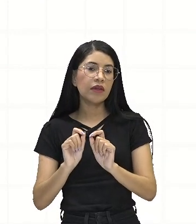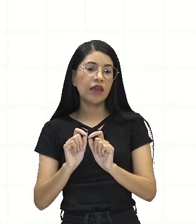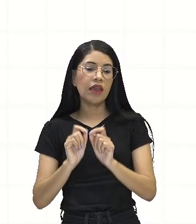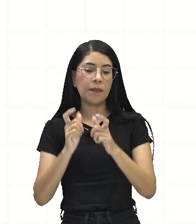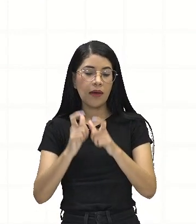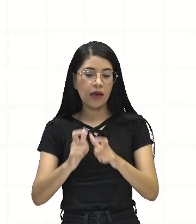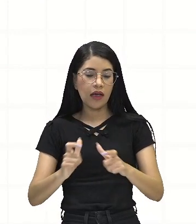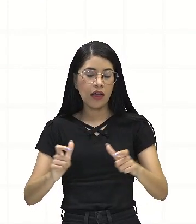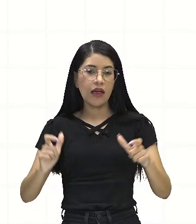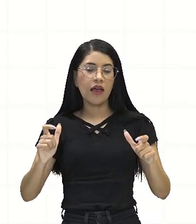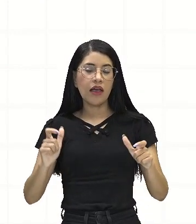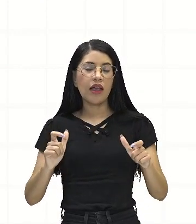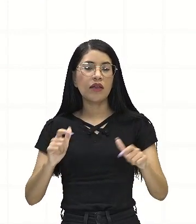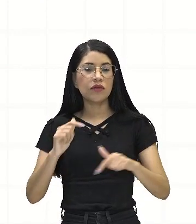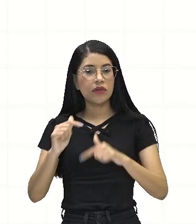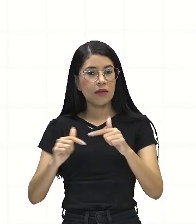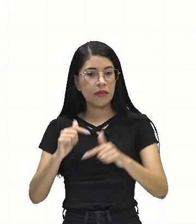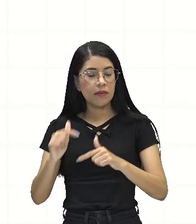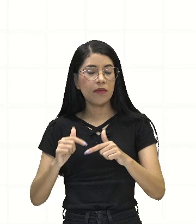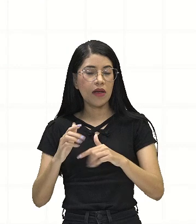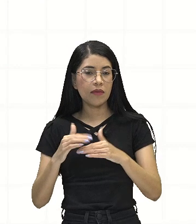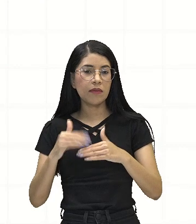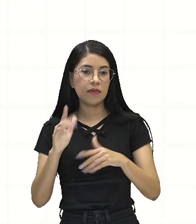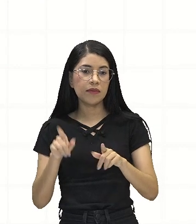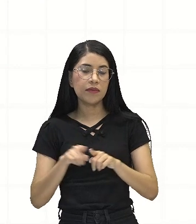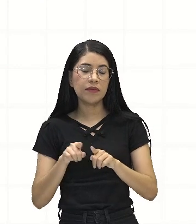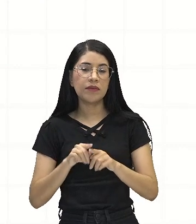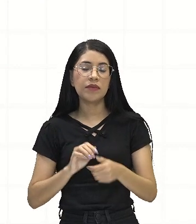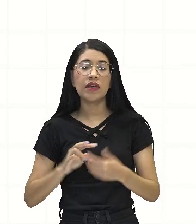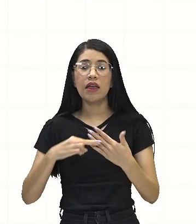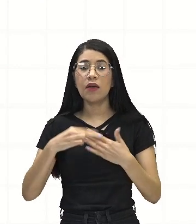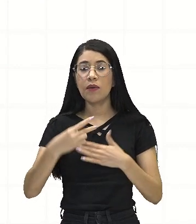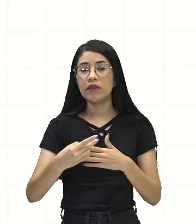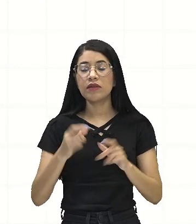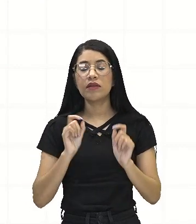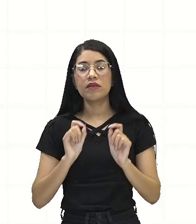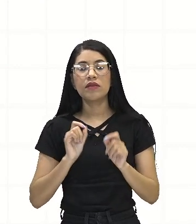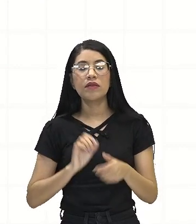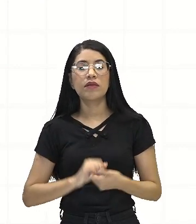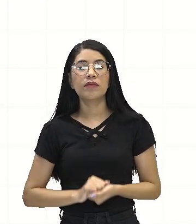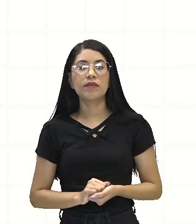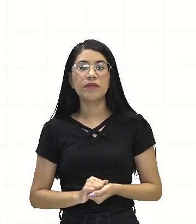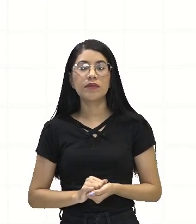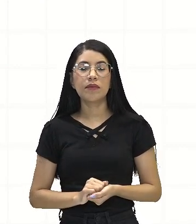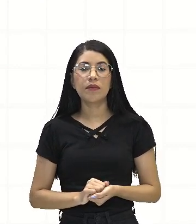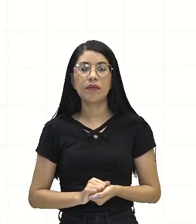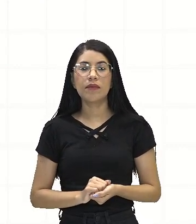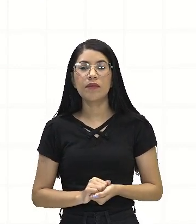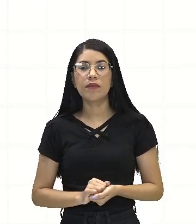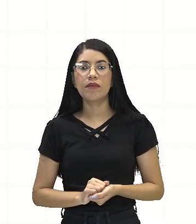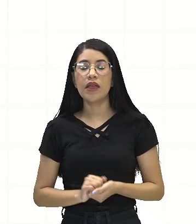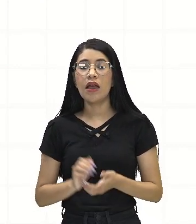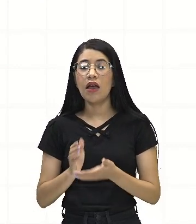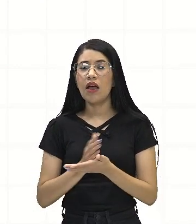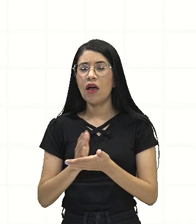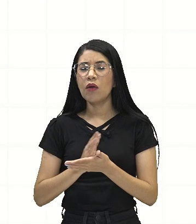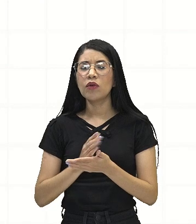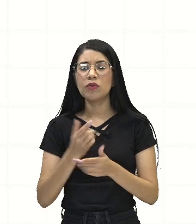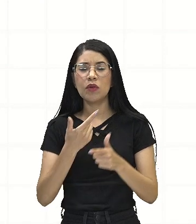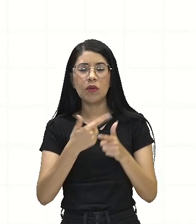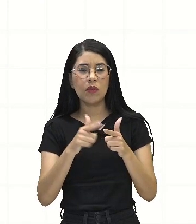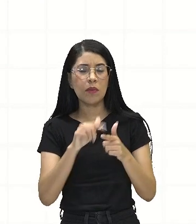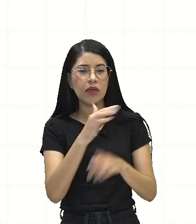expansão dessas atividades, certo? E, consequentemente, né, trazendo ali também algumas questões